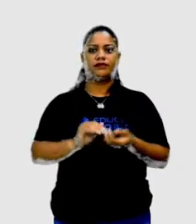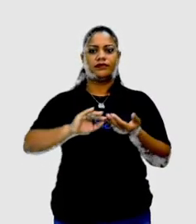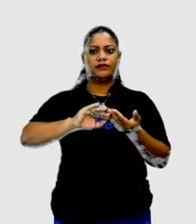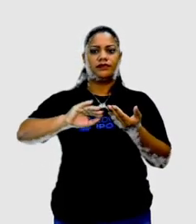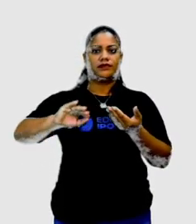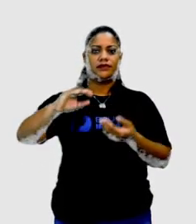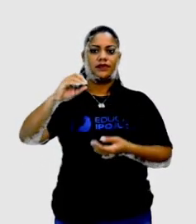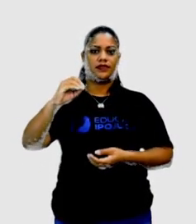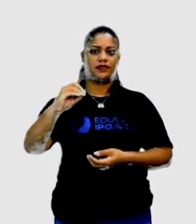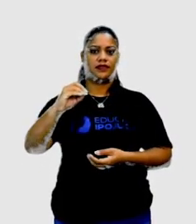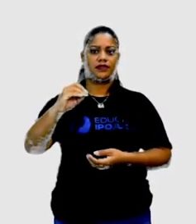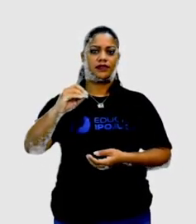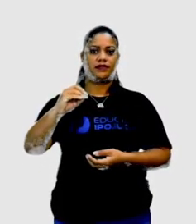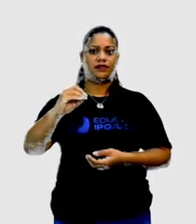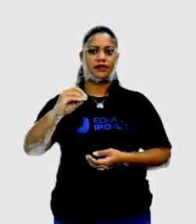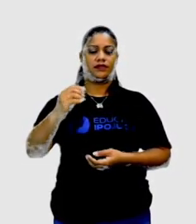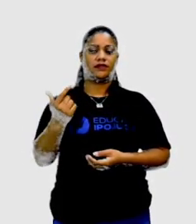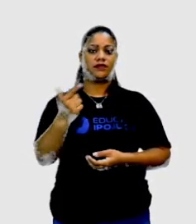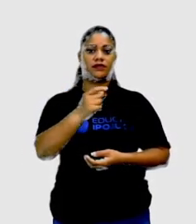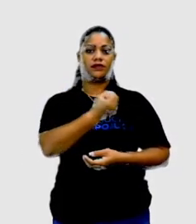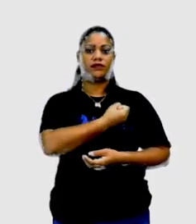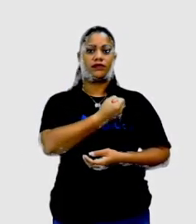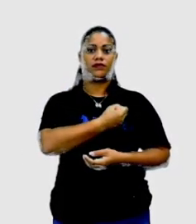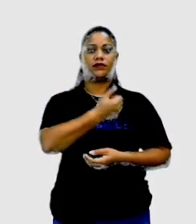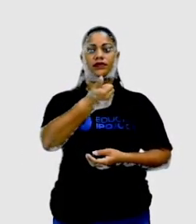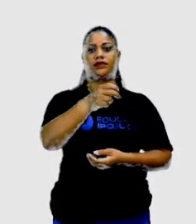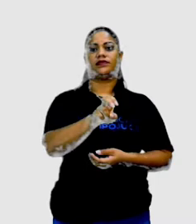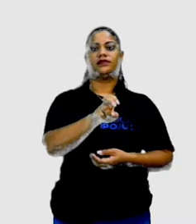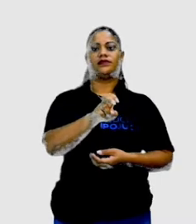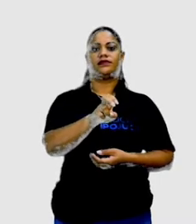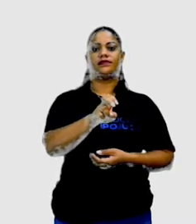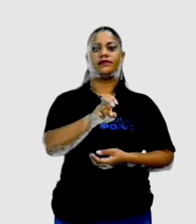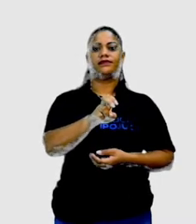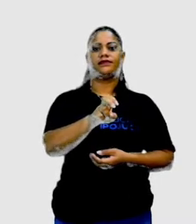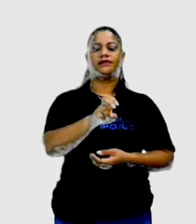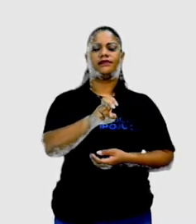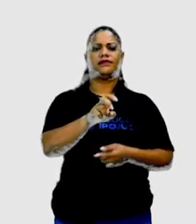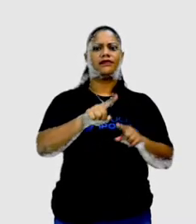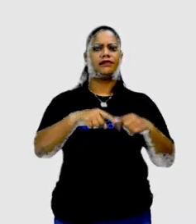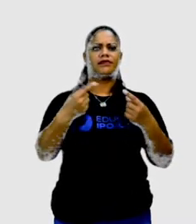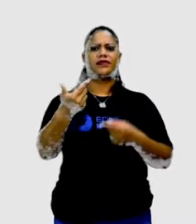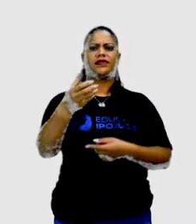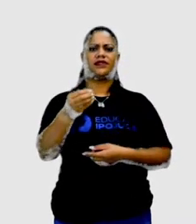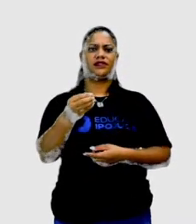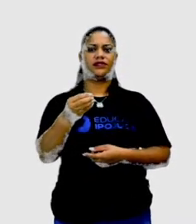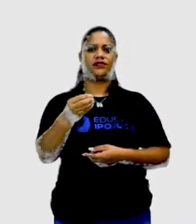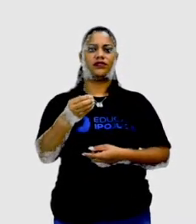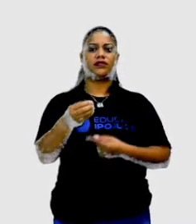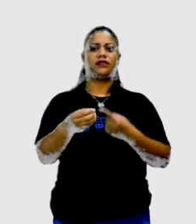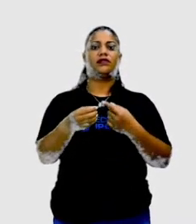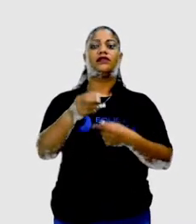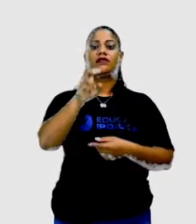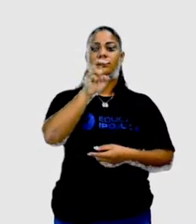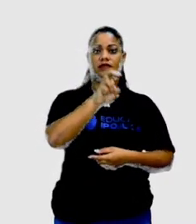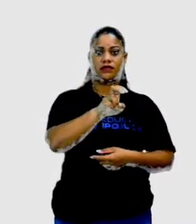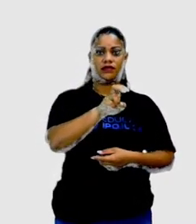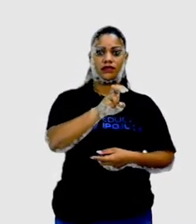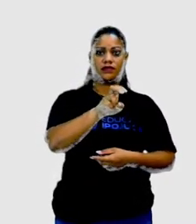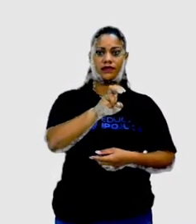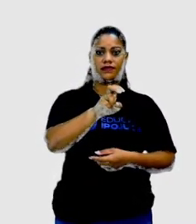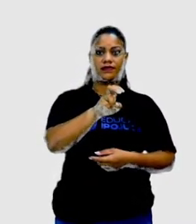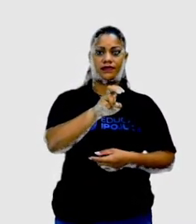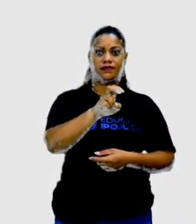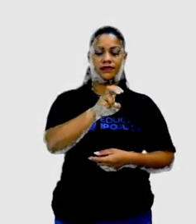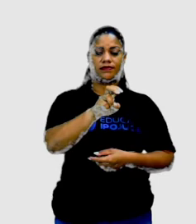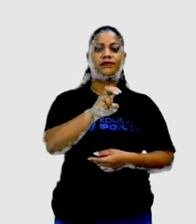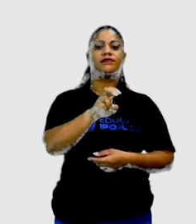zero, a gente descobre que a outra parcela é 15, tá certo? Mas quem é 10? 10 é 5, porque termina